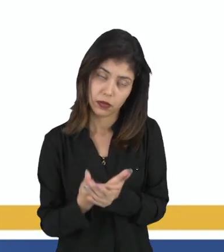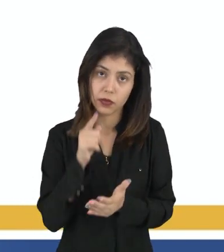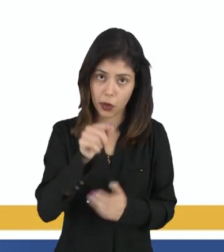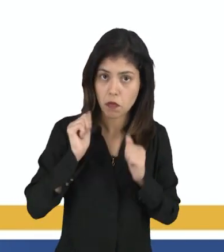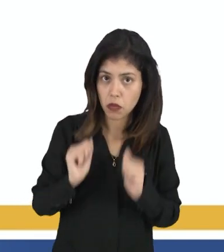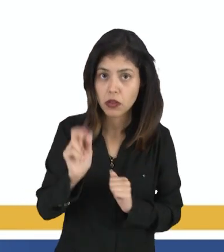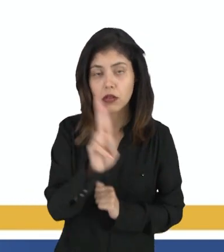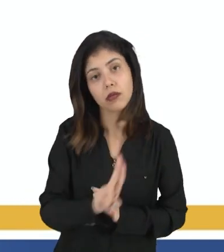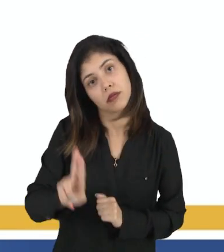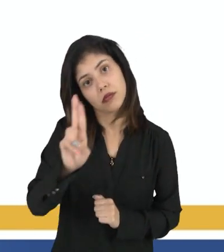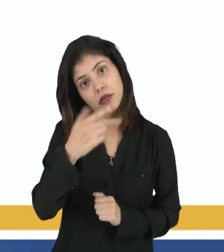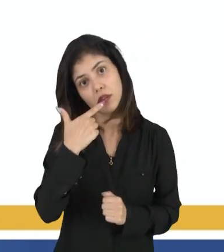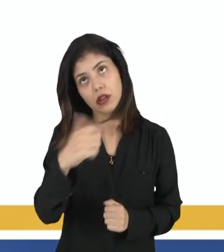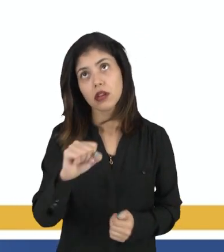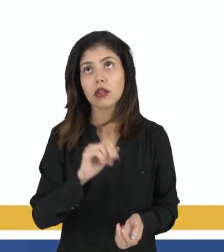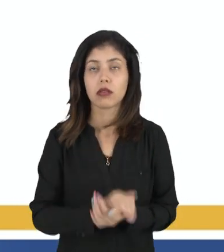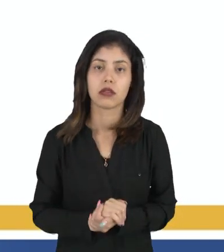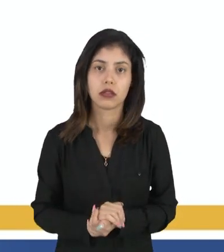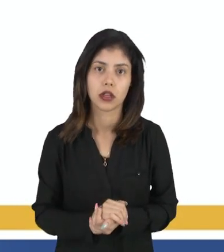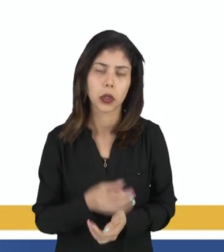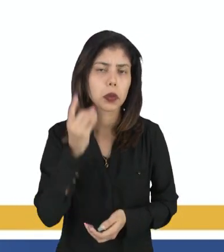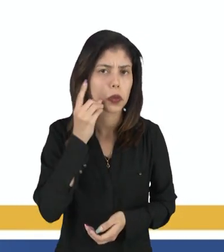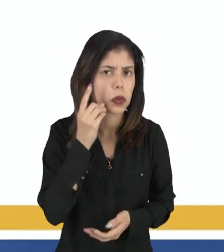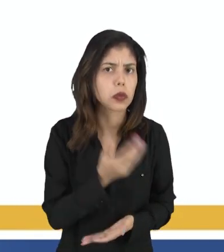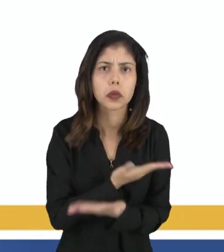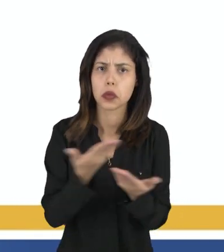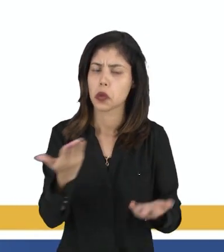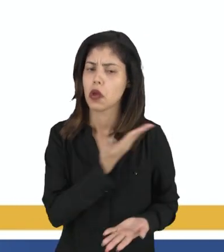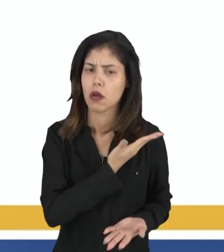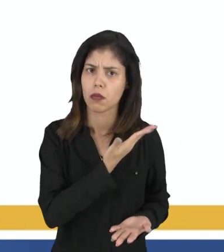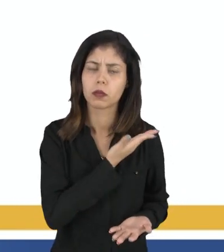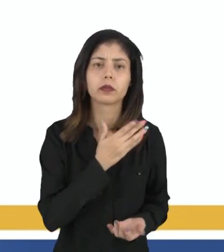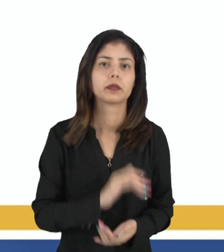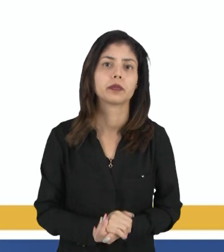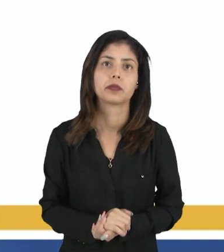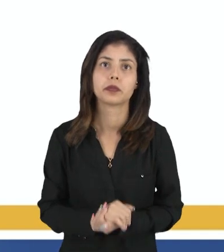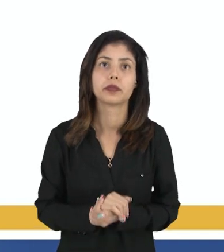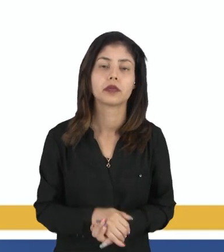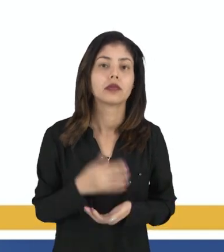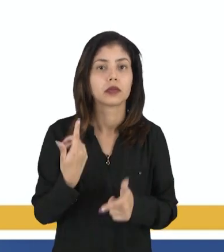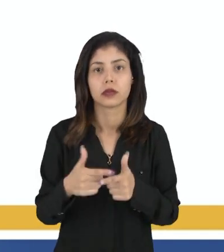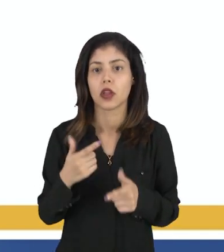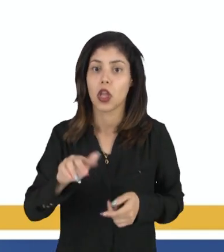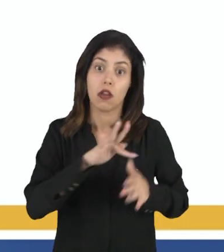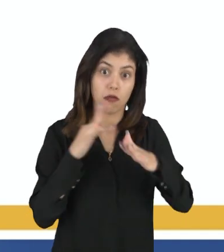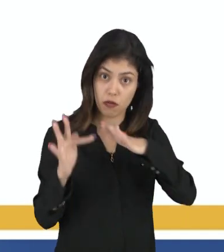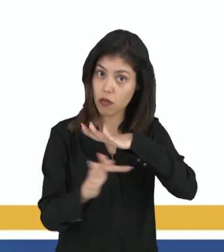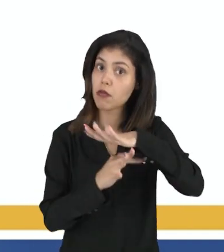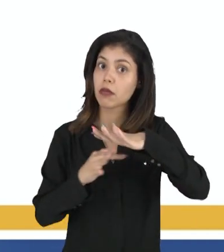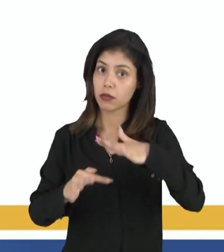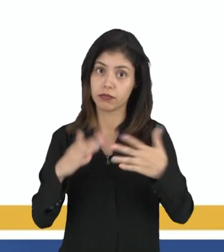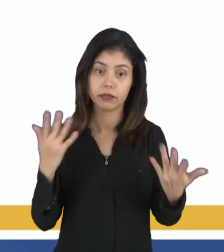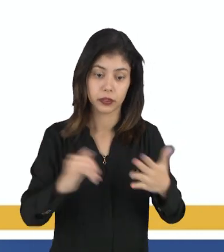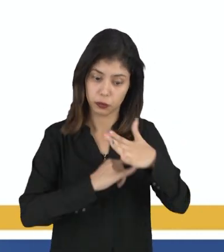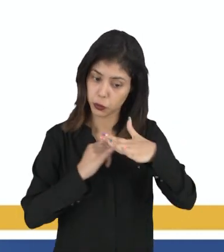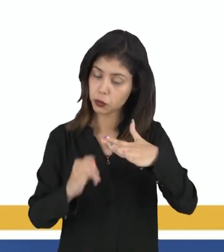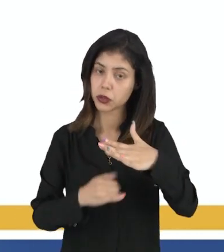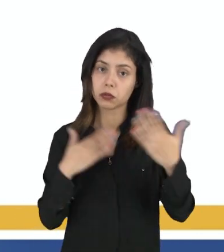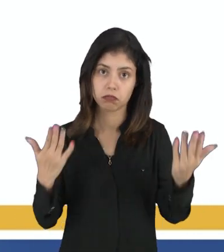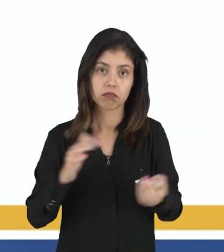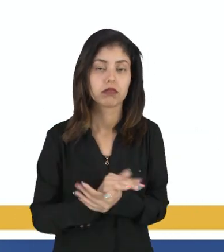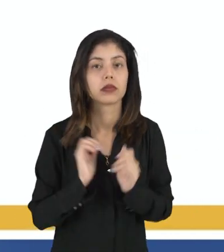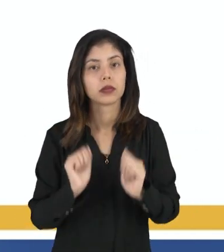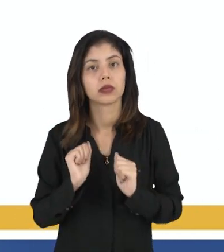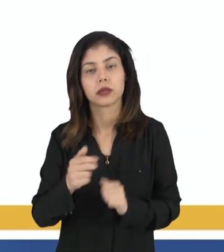você pode utilizar a sua linguagem no dia a dia, com amigos, em situações informais, quando você estiver